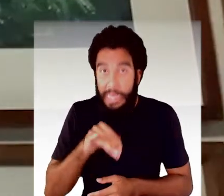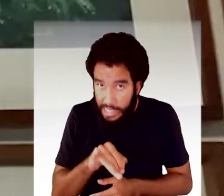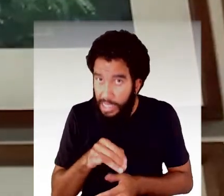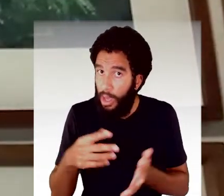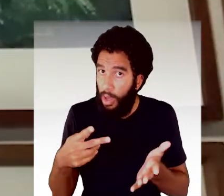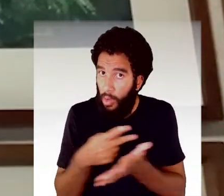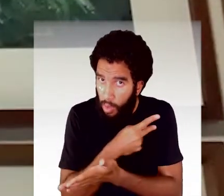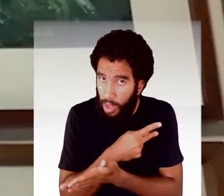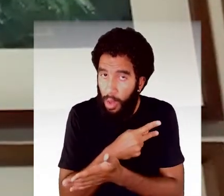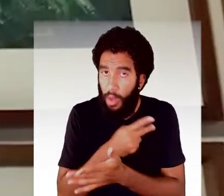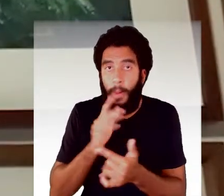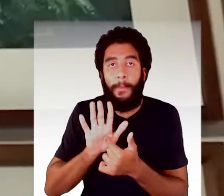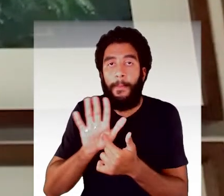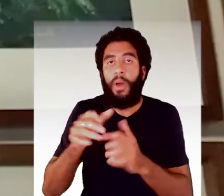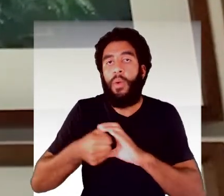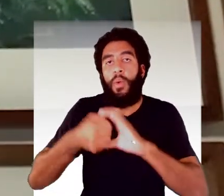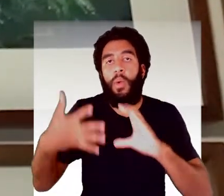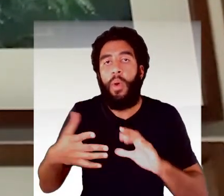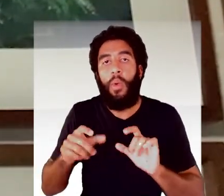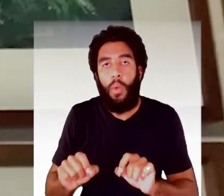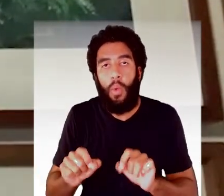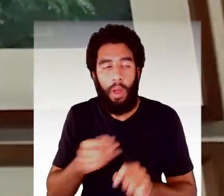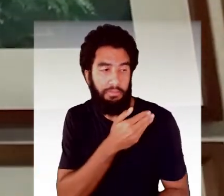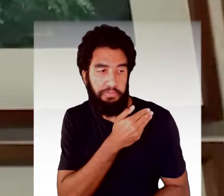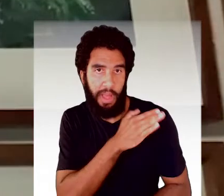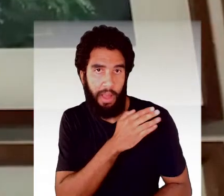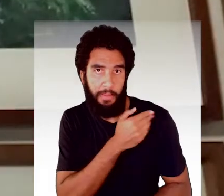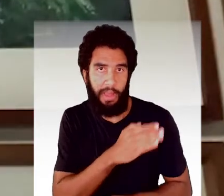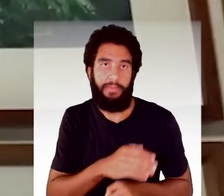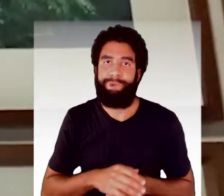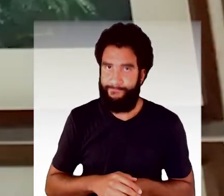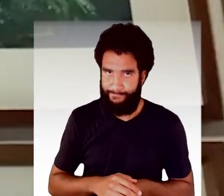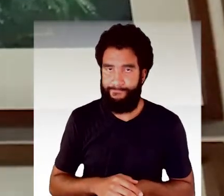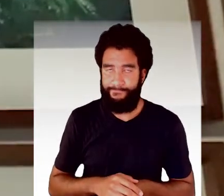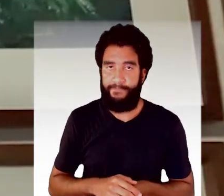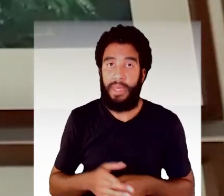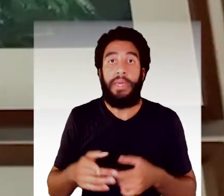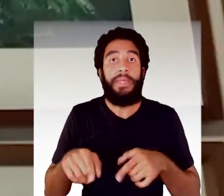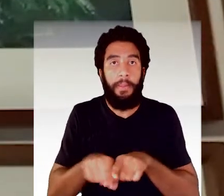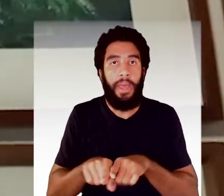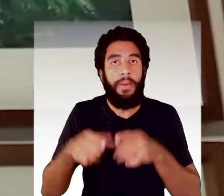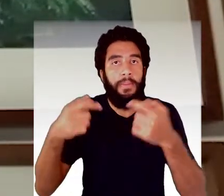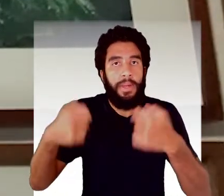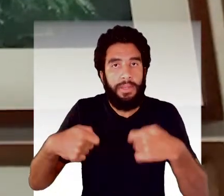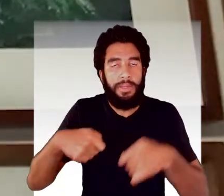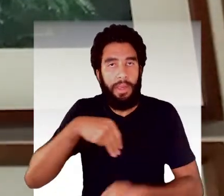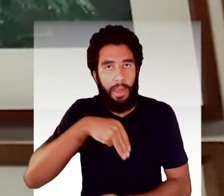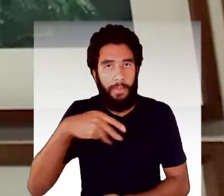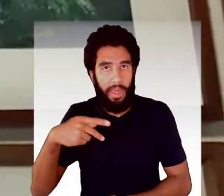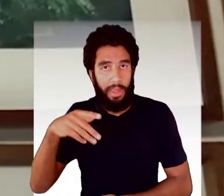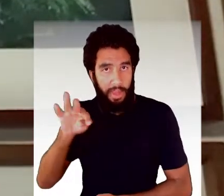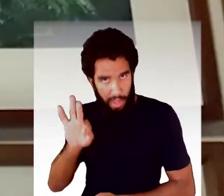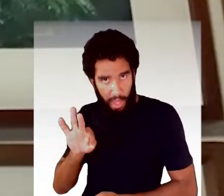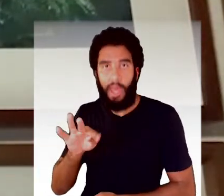Se isto acontecer, está caracterizada uma conduta discriminatória e o fato deve ser levado ao conhecimento do